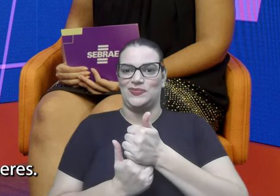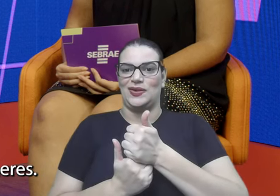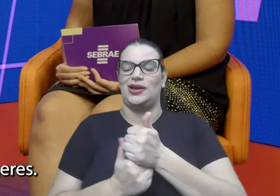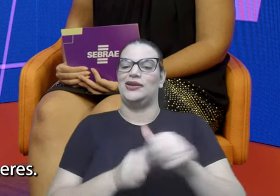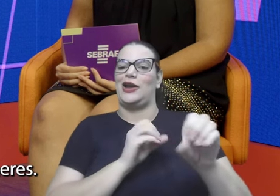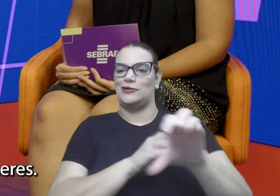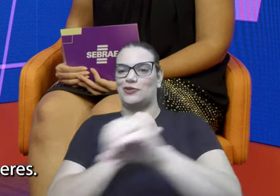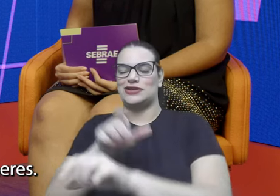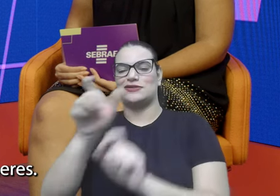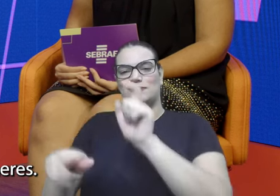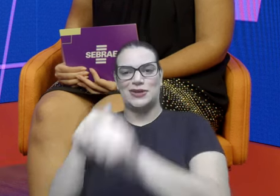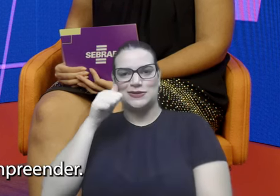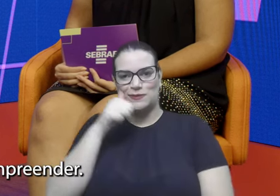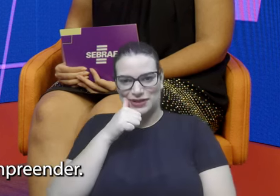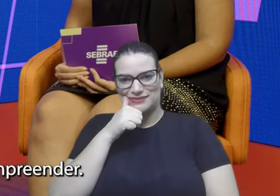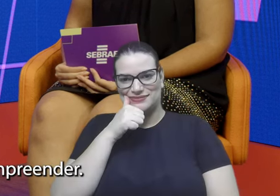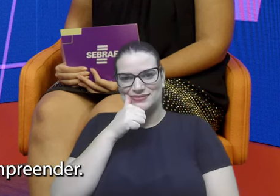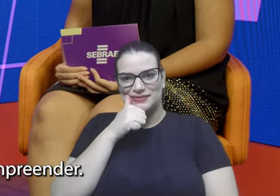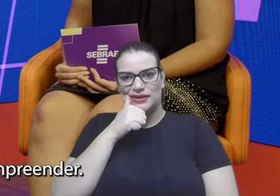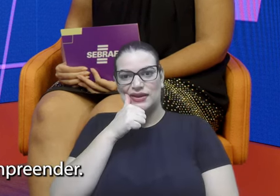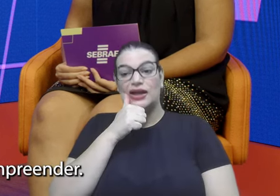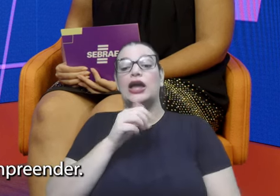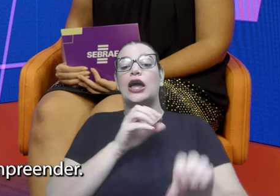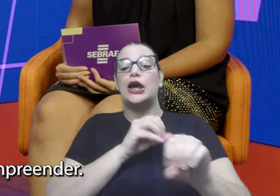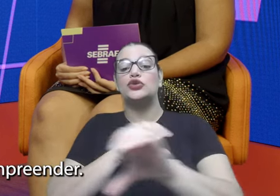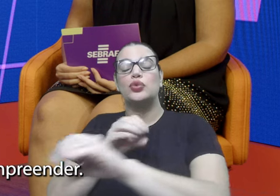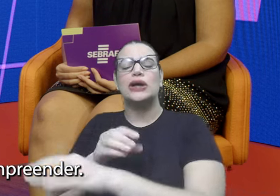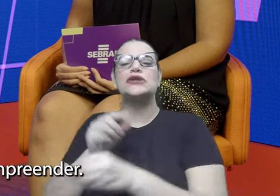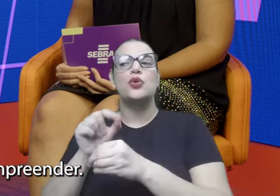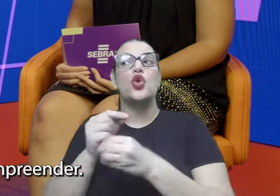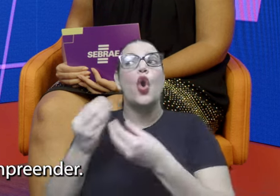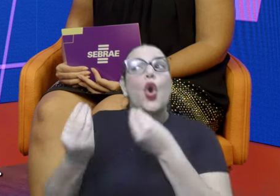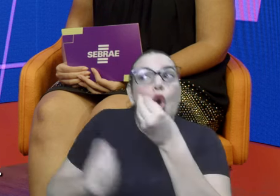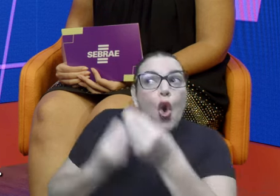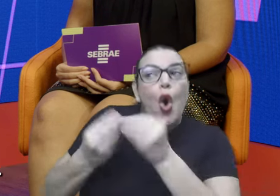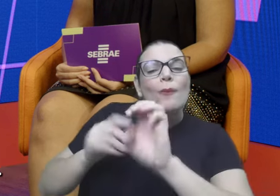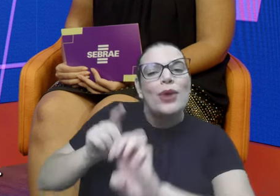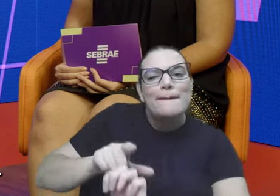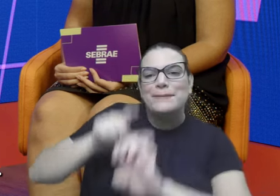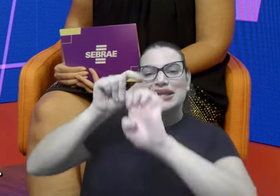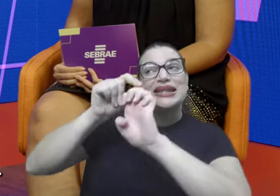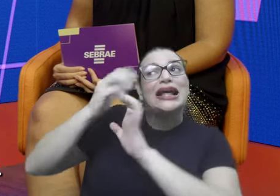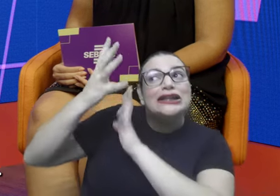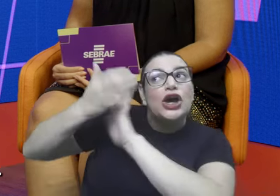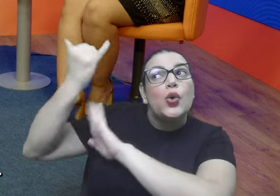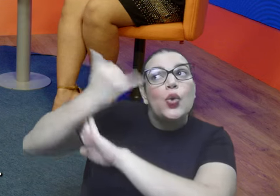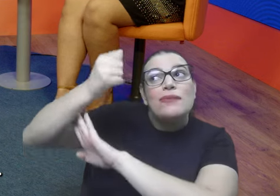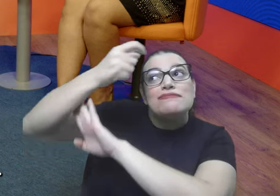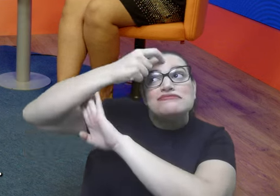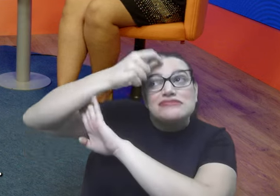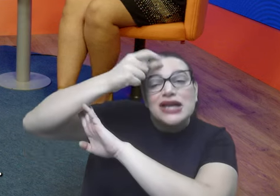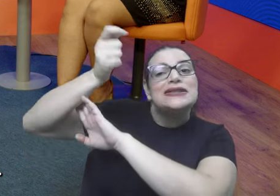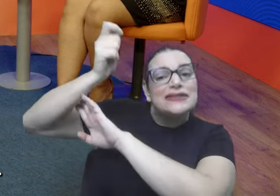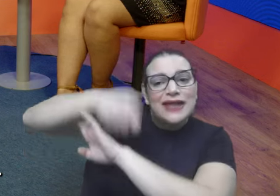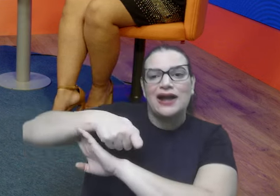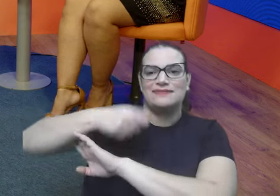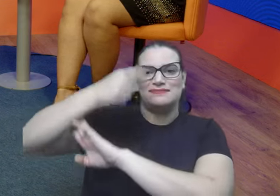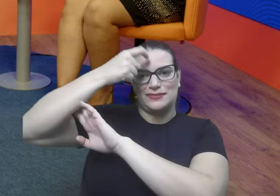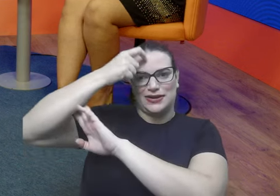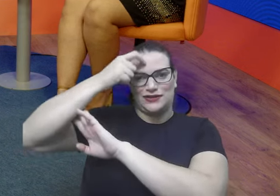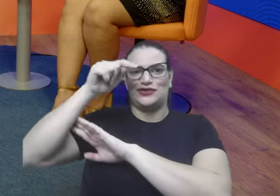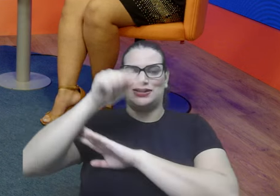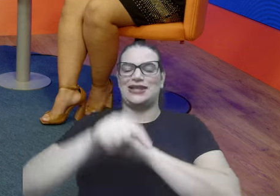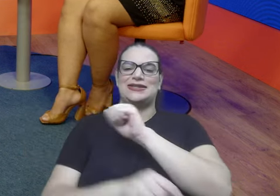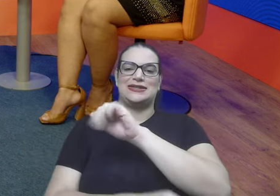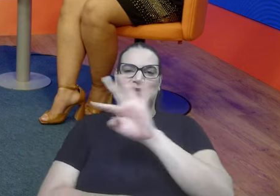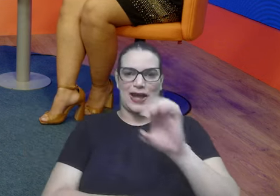a educação para essas mulheres a educação no sentido de como empreender ter cons cência deste ato né